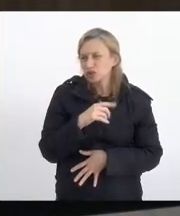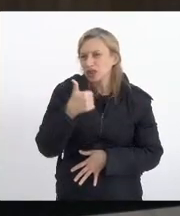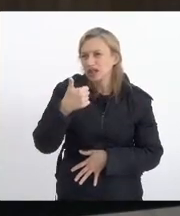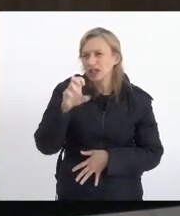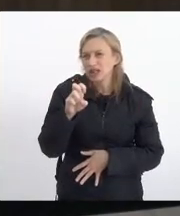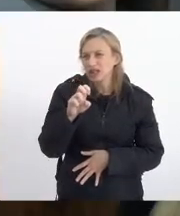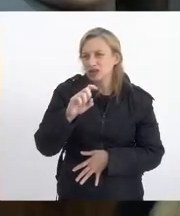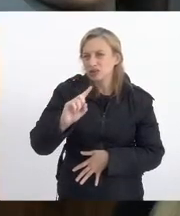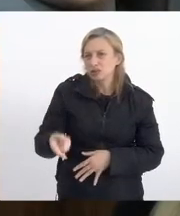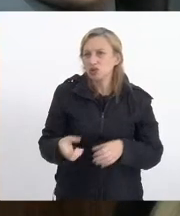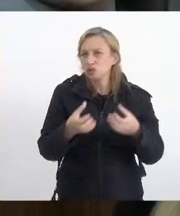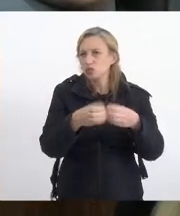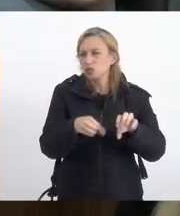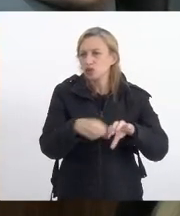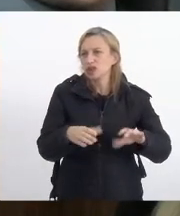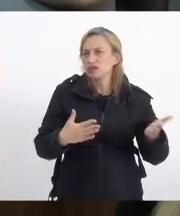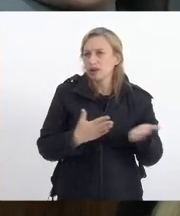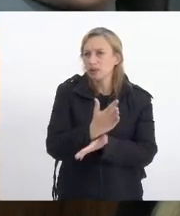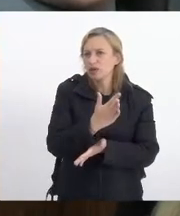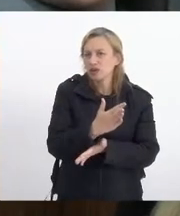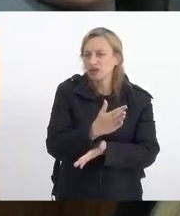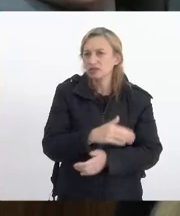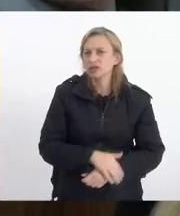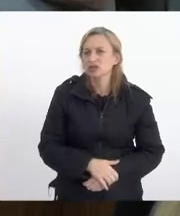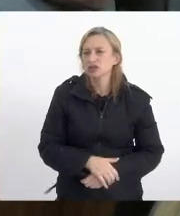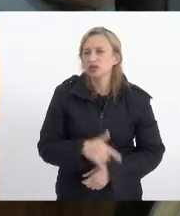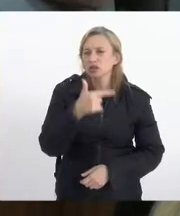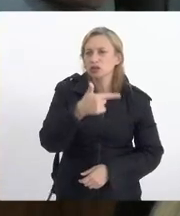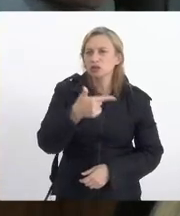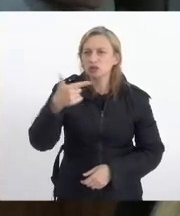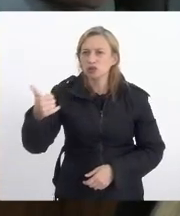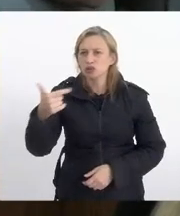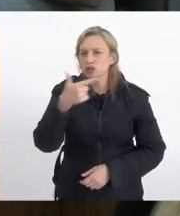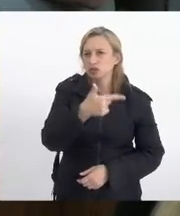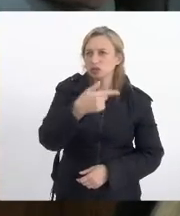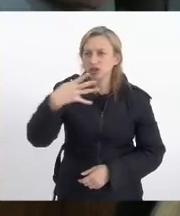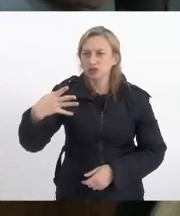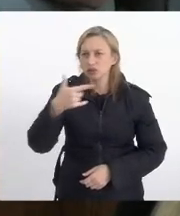mil concursados aprovados, 2012, 2014,